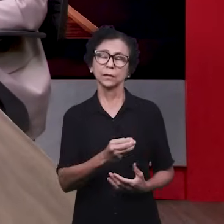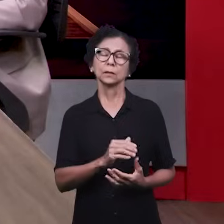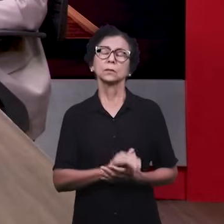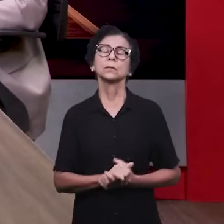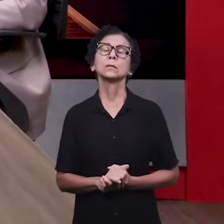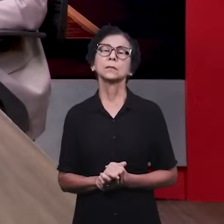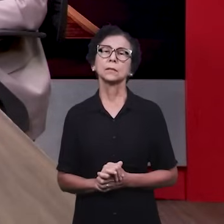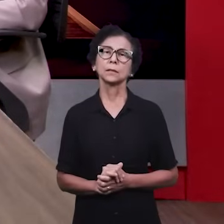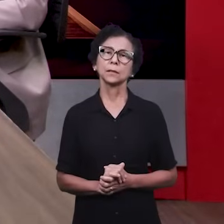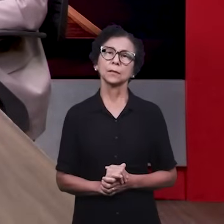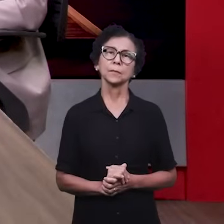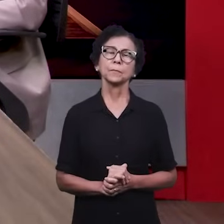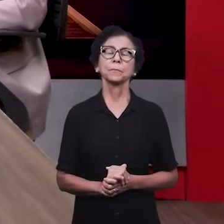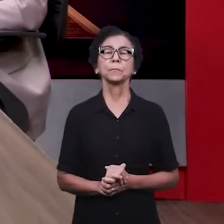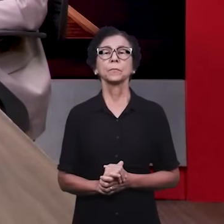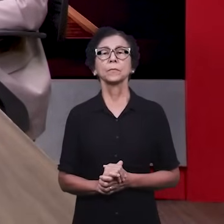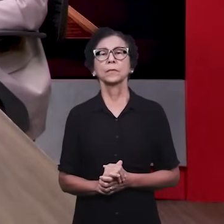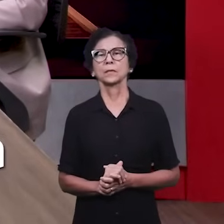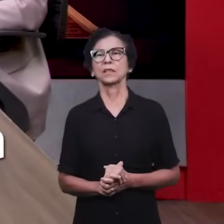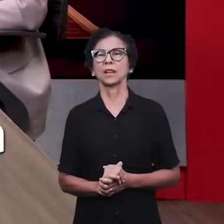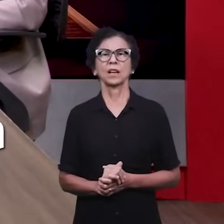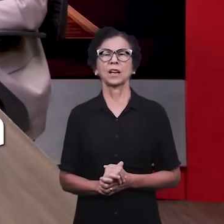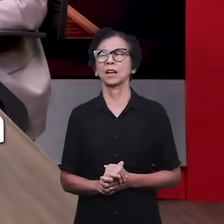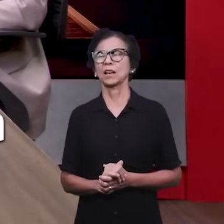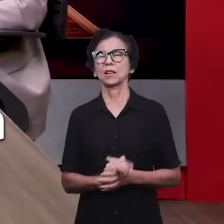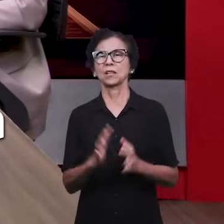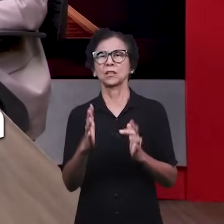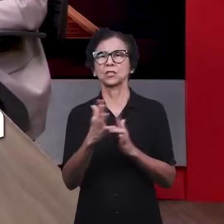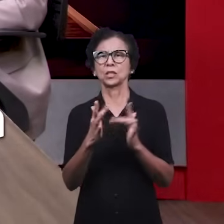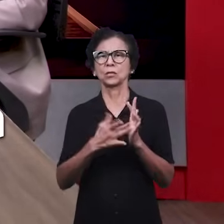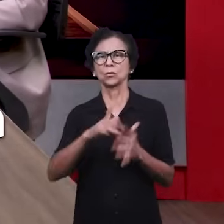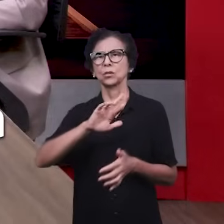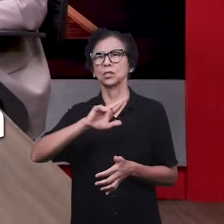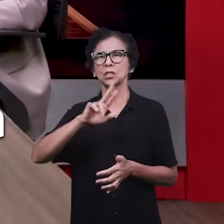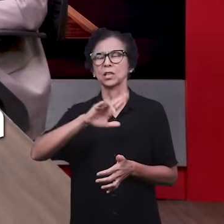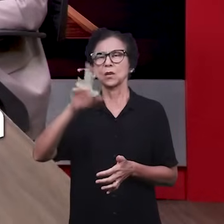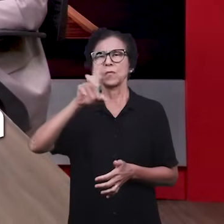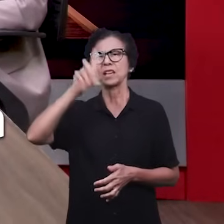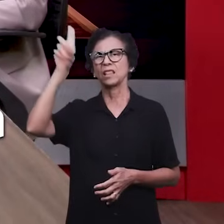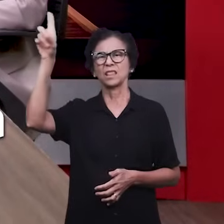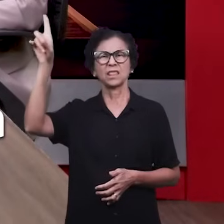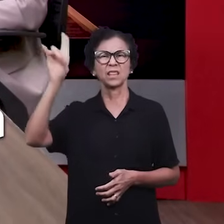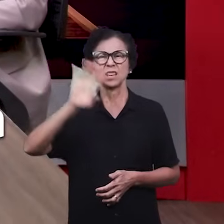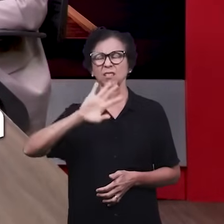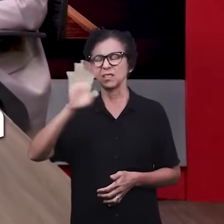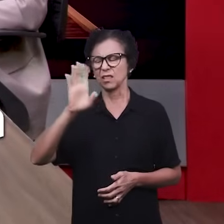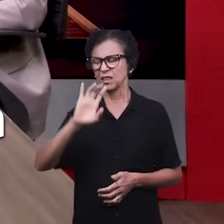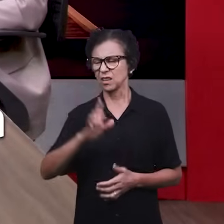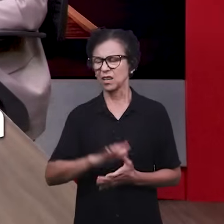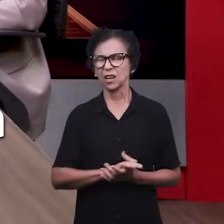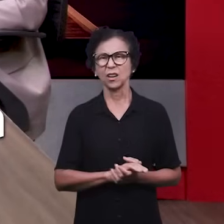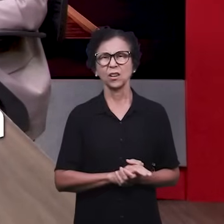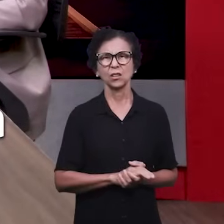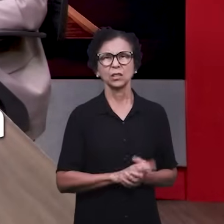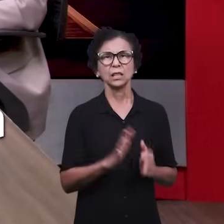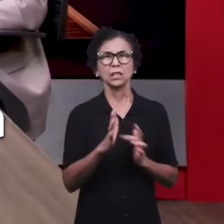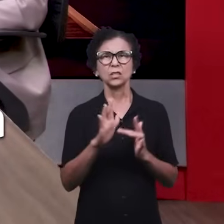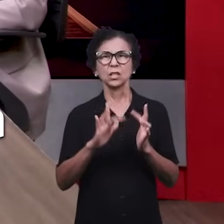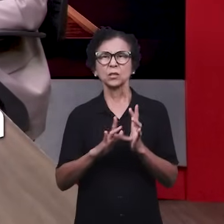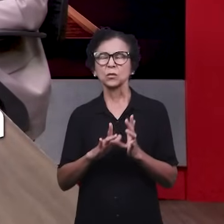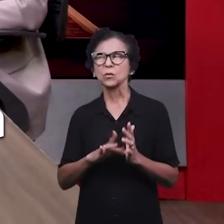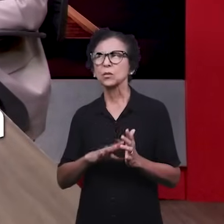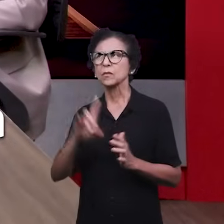com o arianismo, né? Crendo que Jesus não é Deus, então Jesus tinha sido a primeira criação de